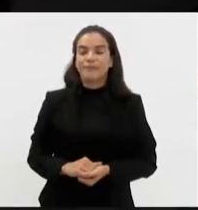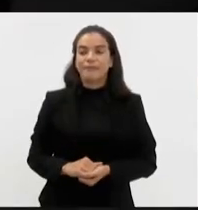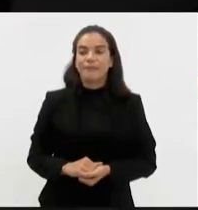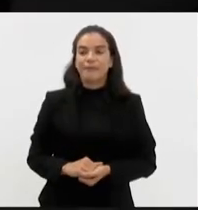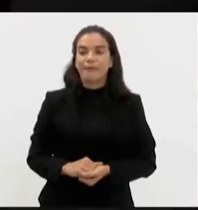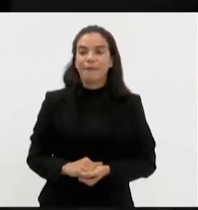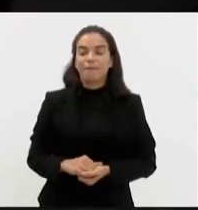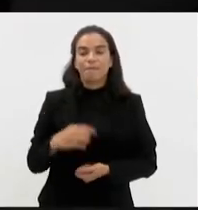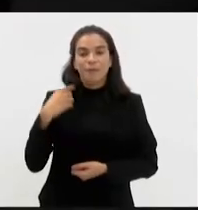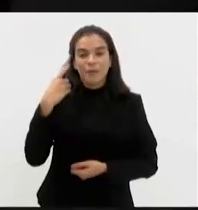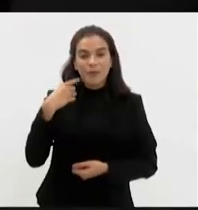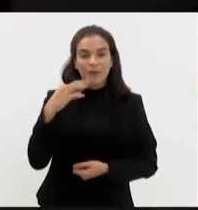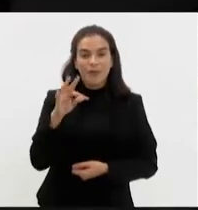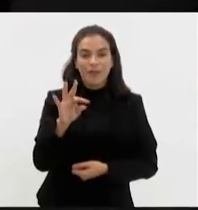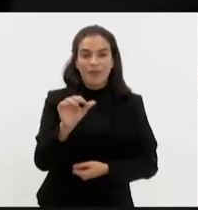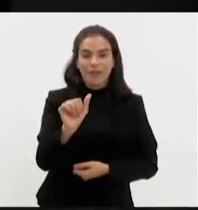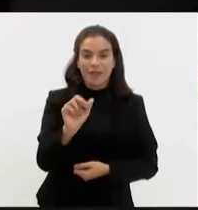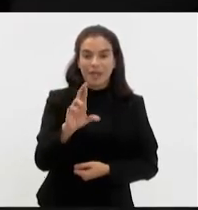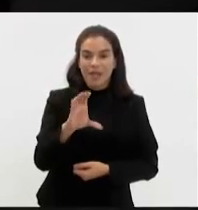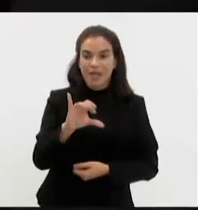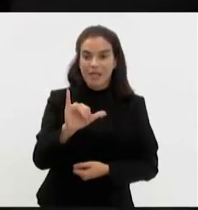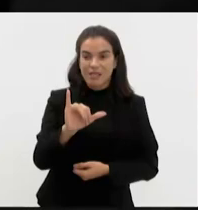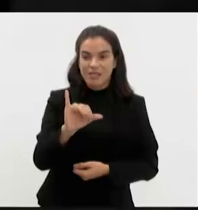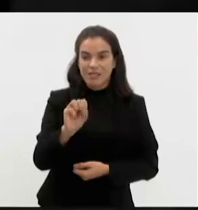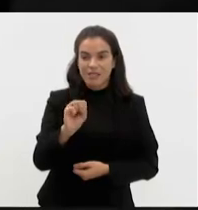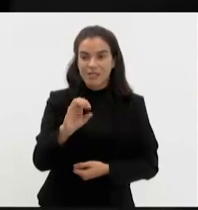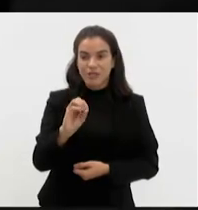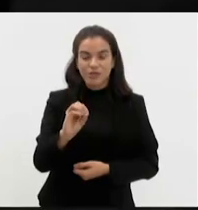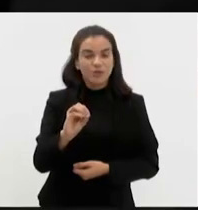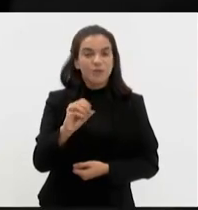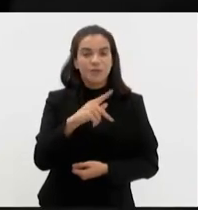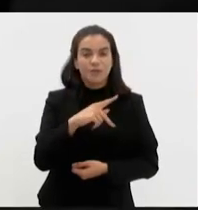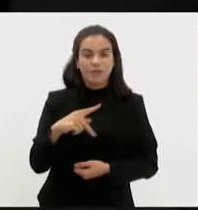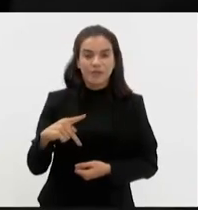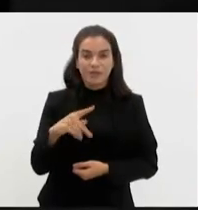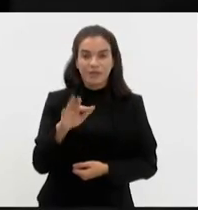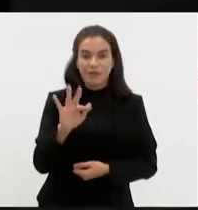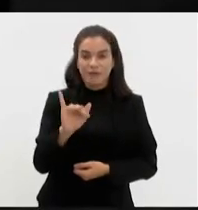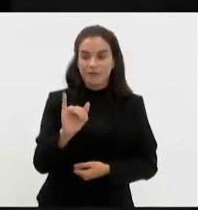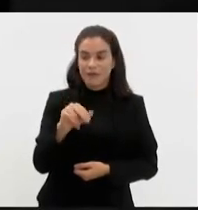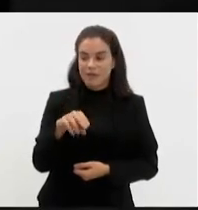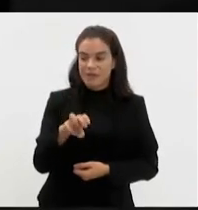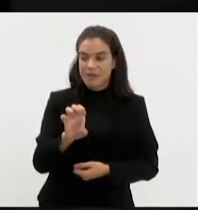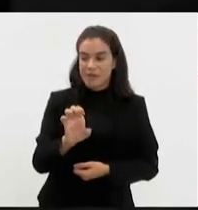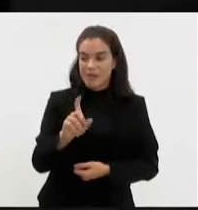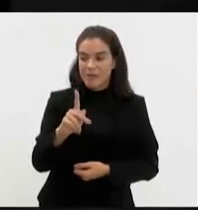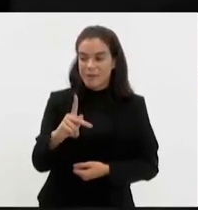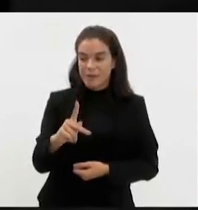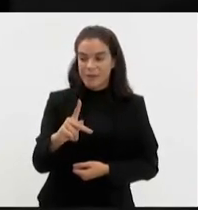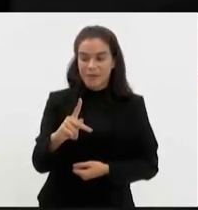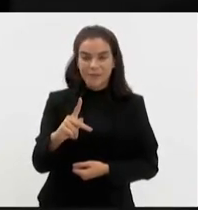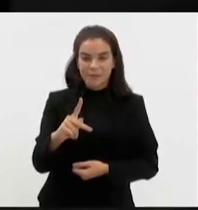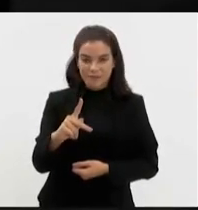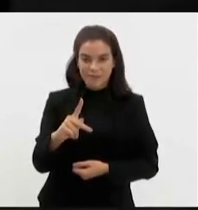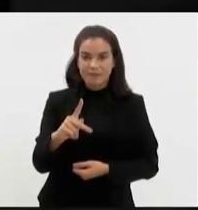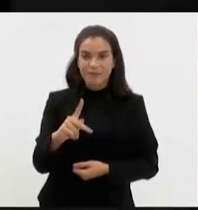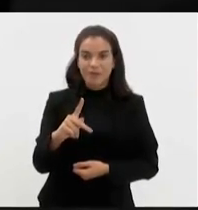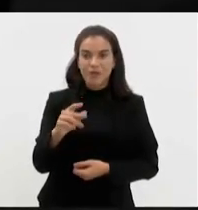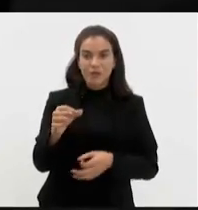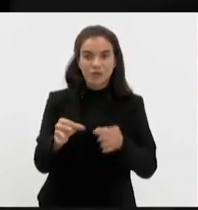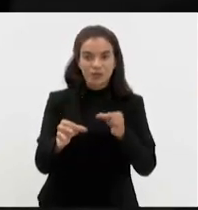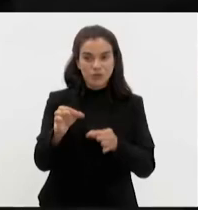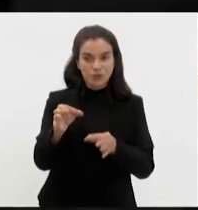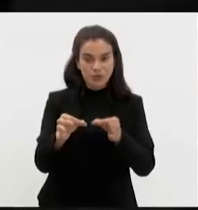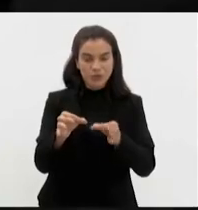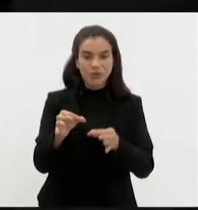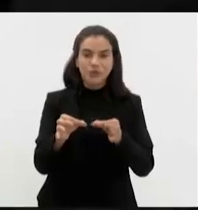Dr taciso Miranda presidente da fnep estava aqui conosco também Dr Paula sed Juiz de Direito